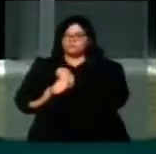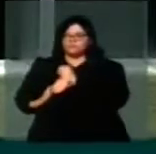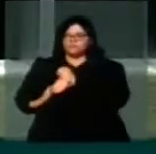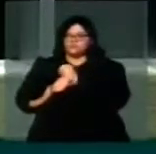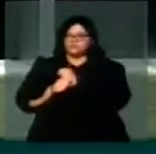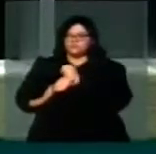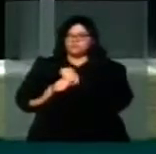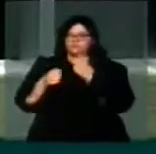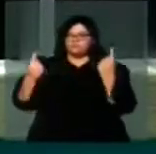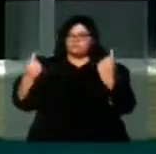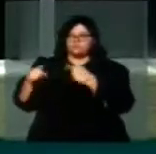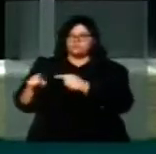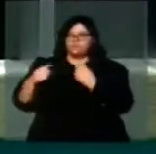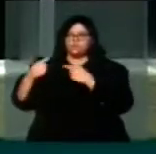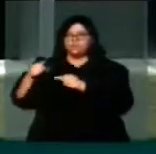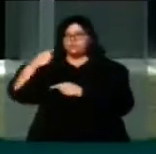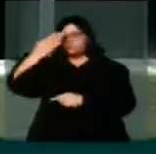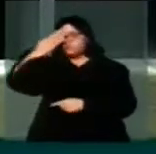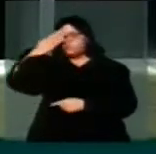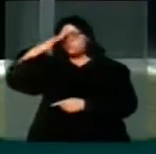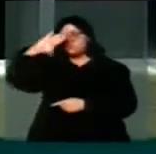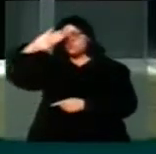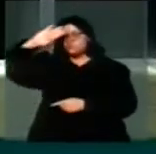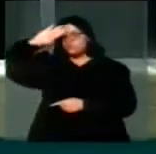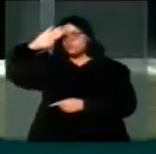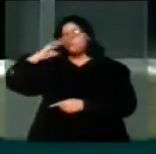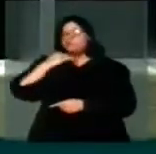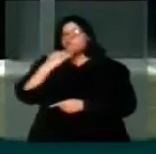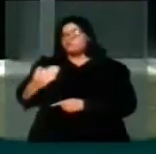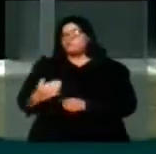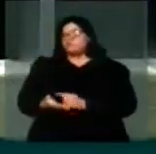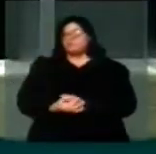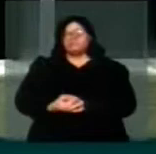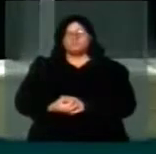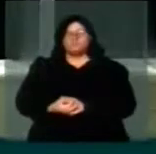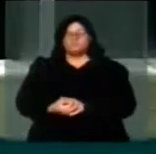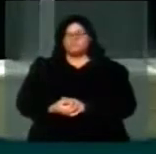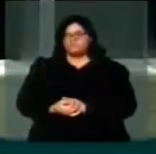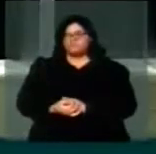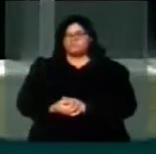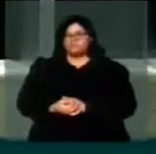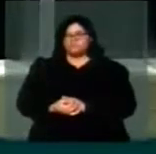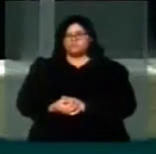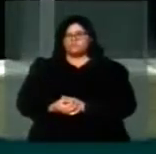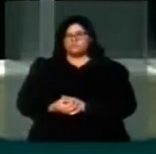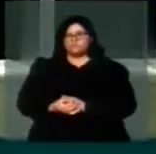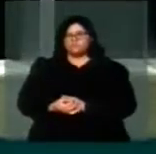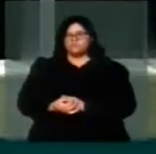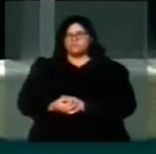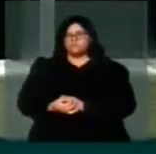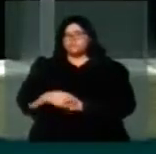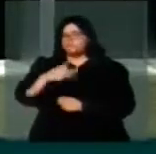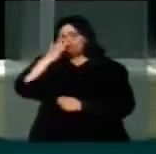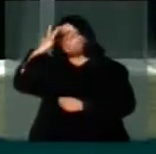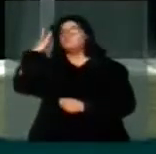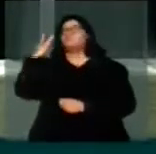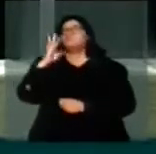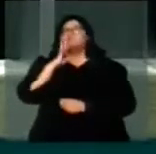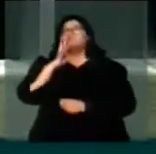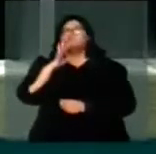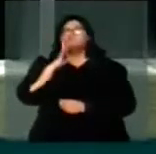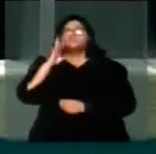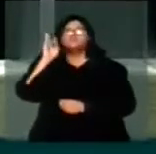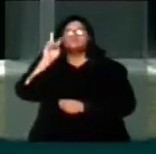sobre a República Socialista de Cuba não funcionou. Quem acompanhou a história do